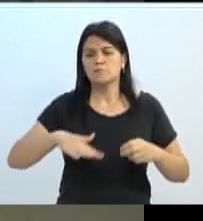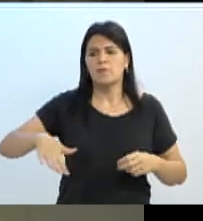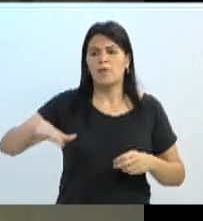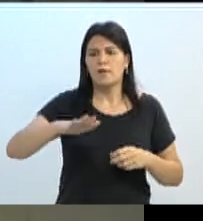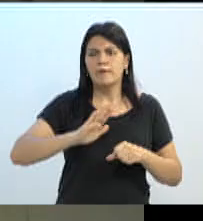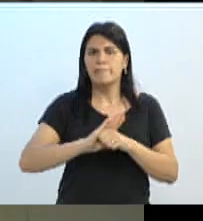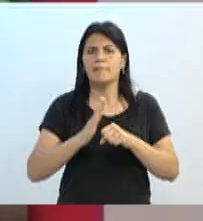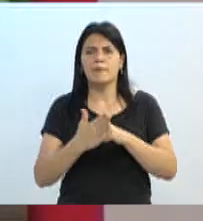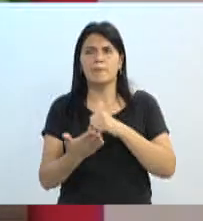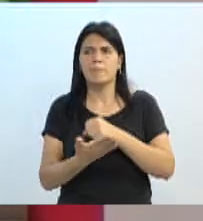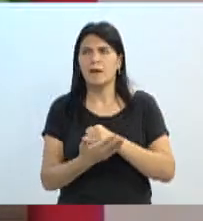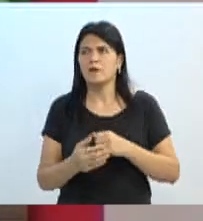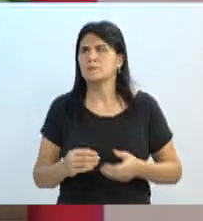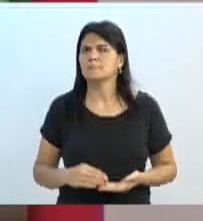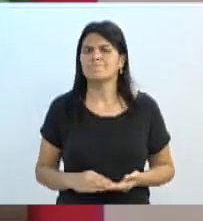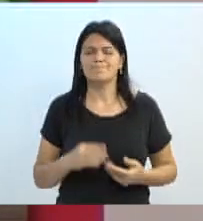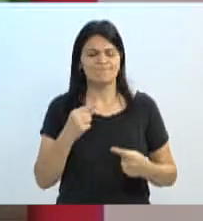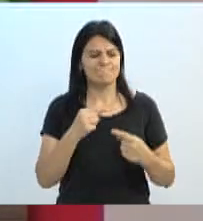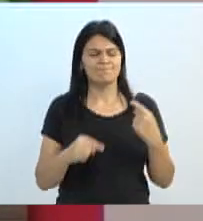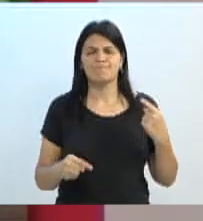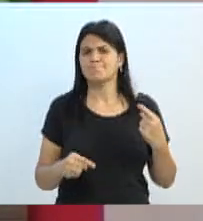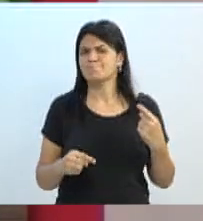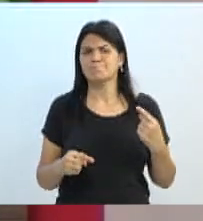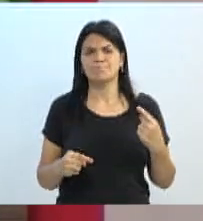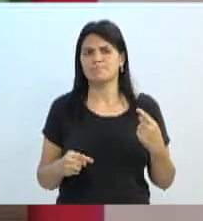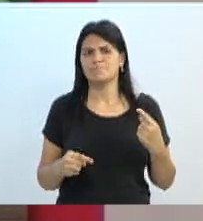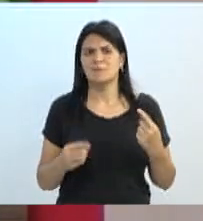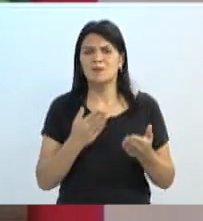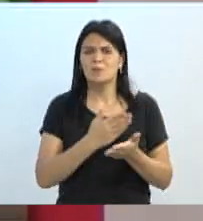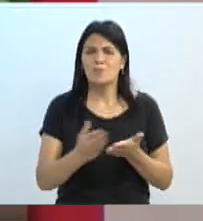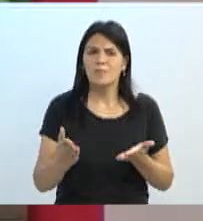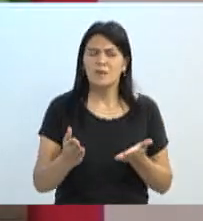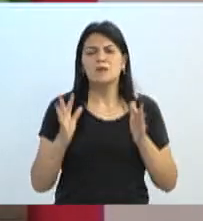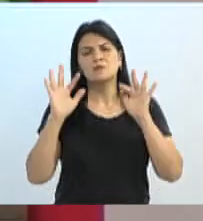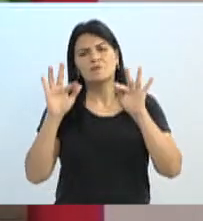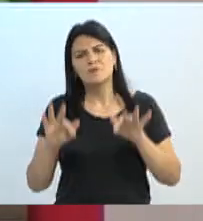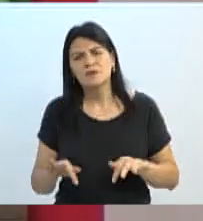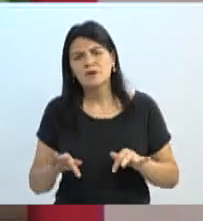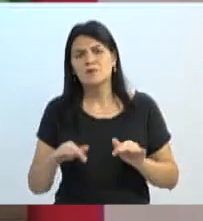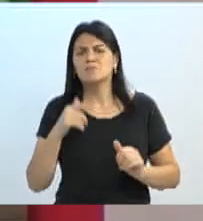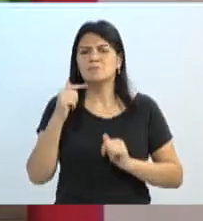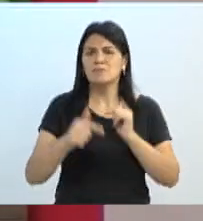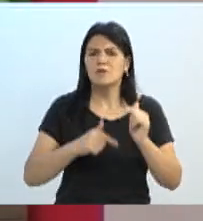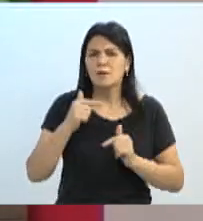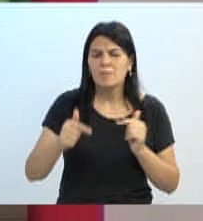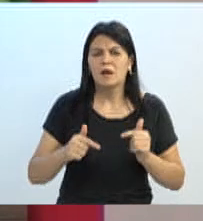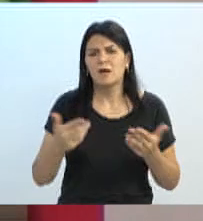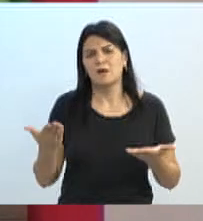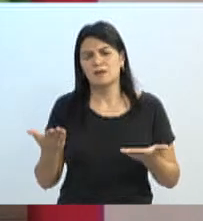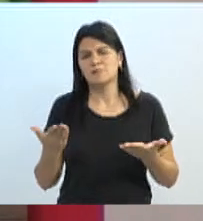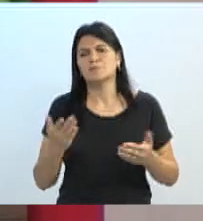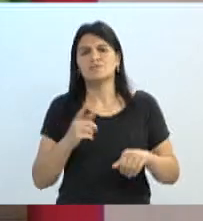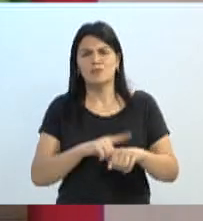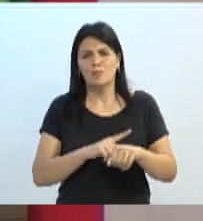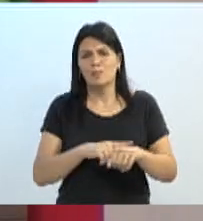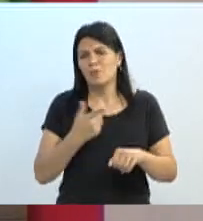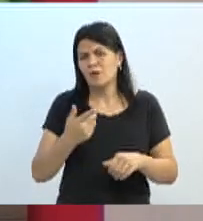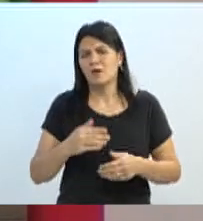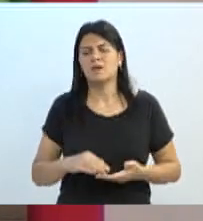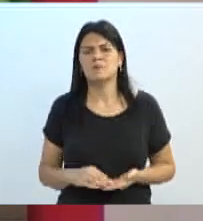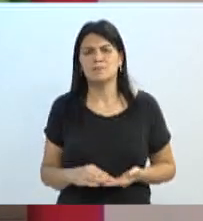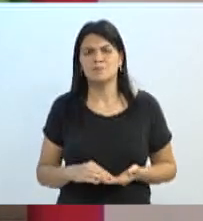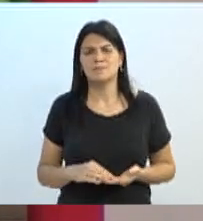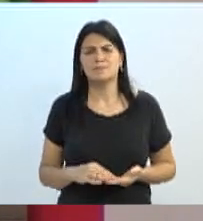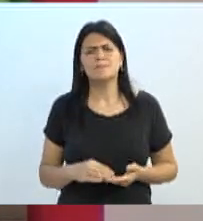Está incompatível com os horários de início e término da jornada de trabalho. E